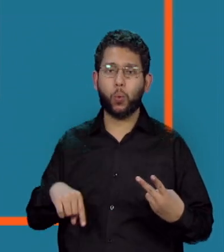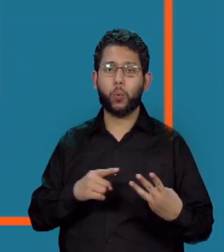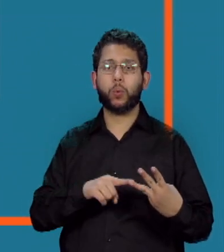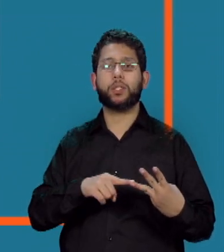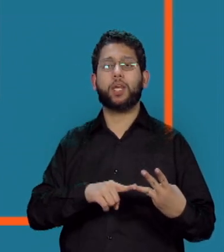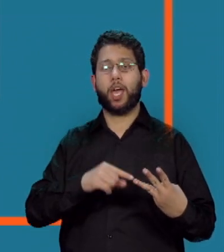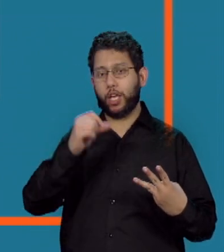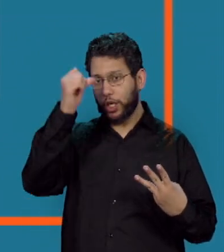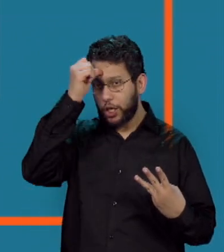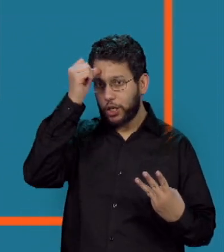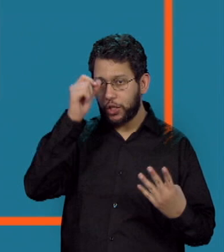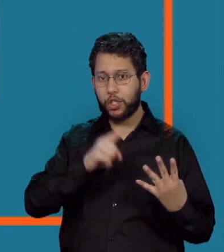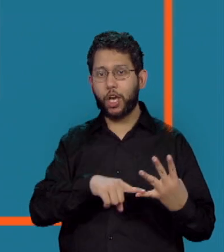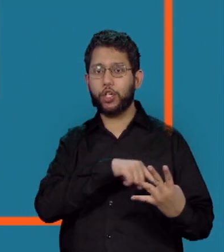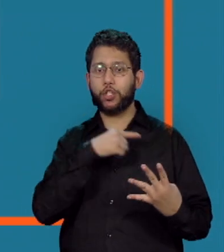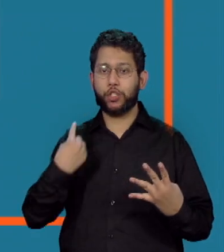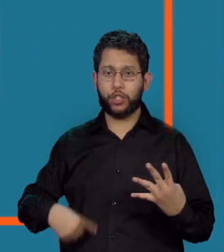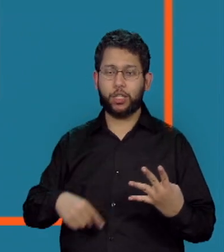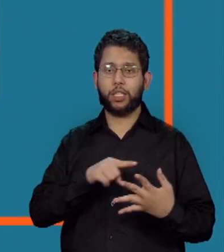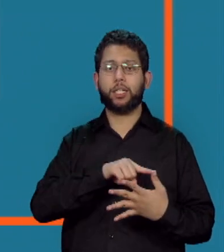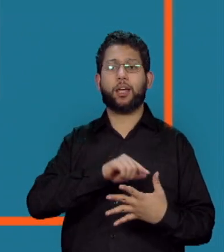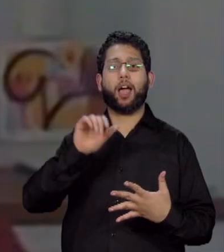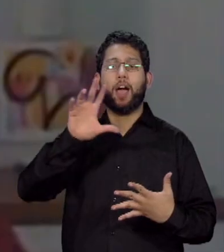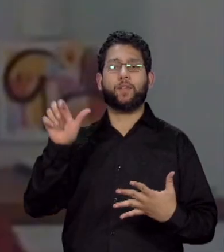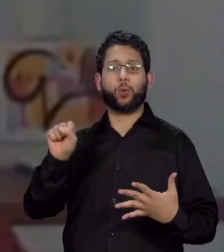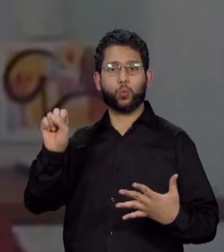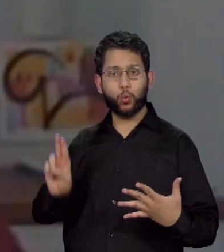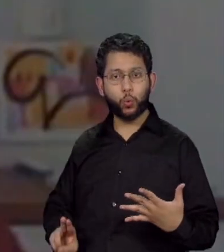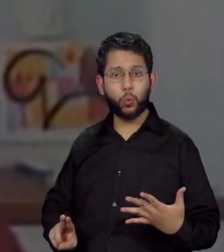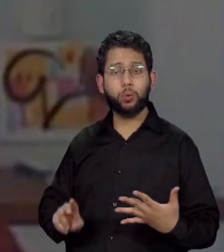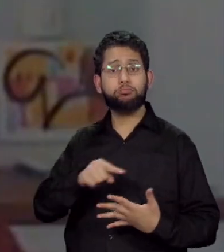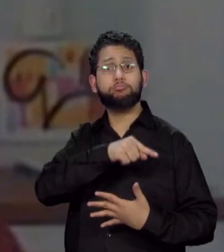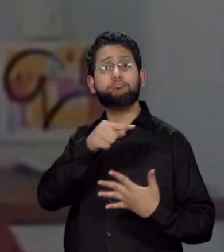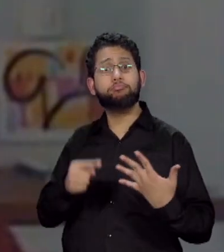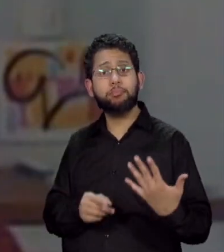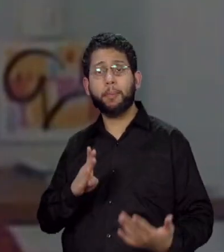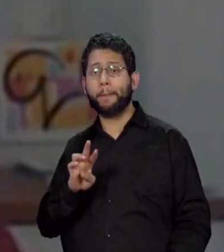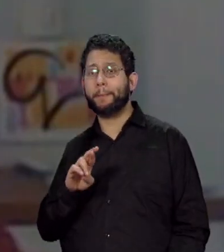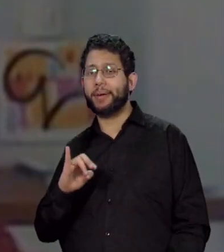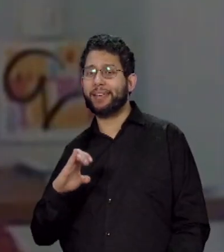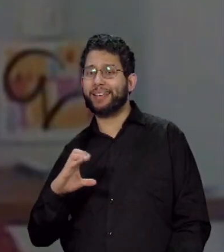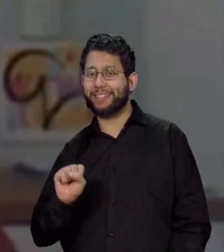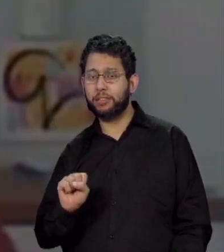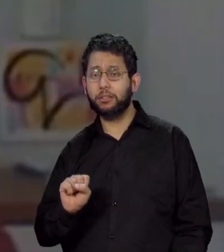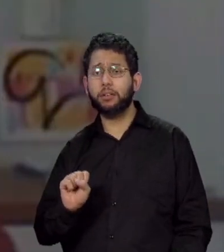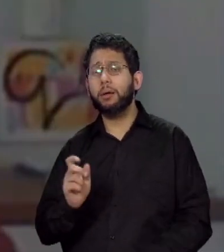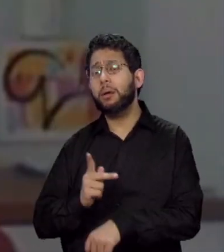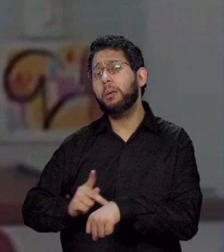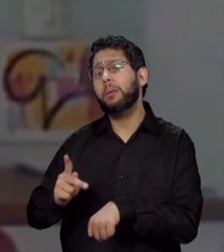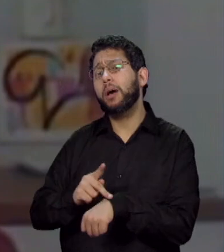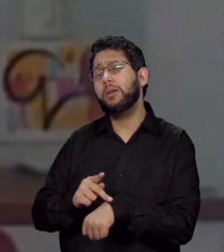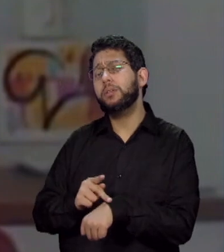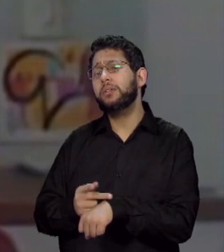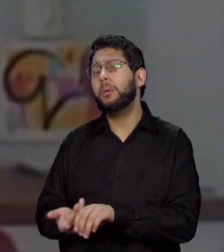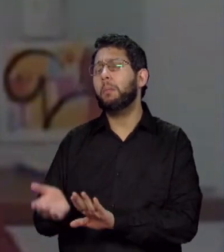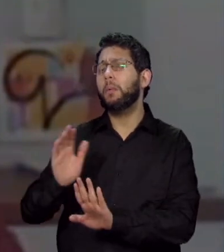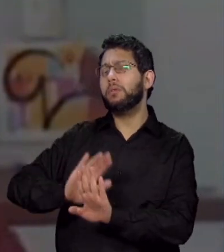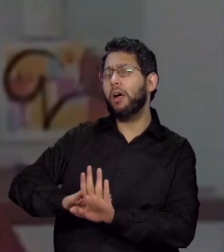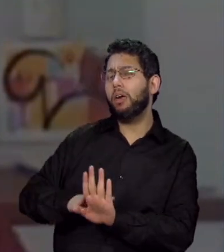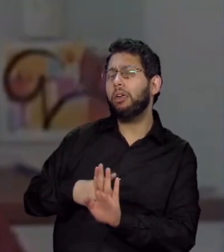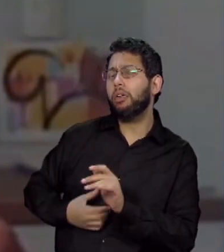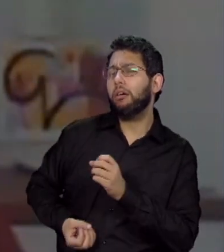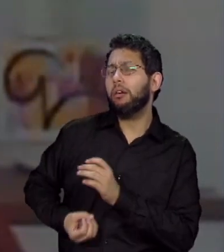Índia, a China e a África do Sul, esses países constroem